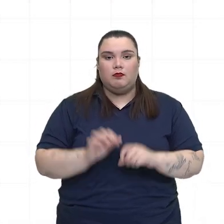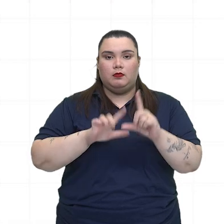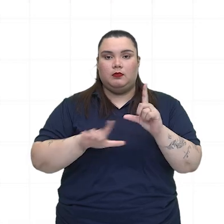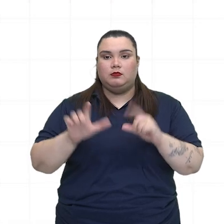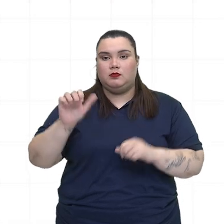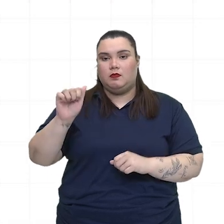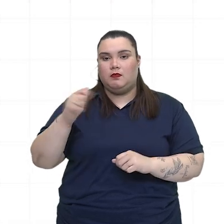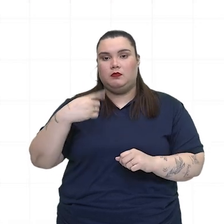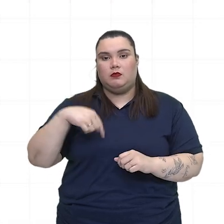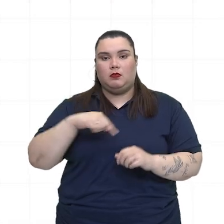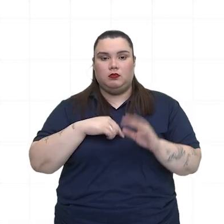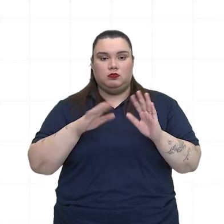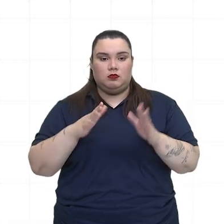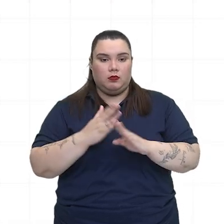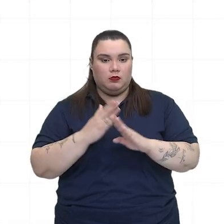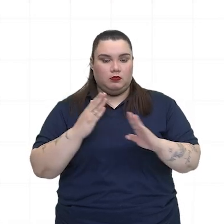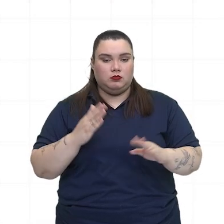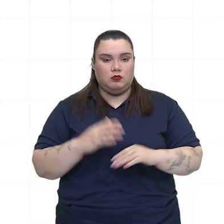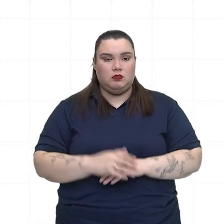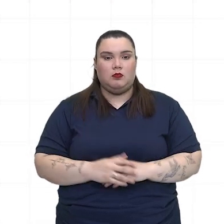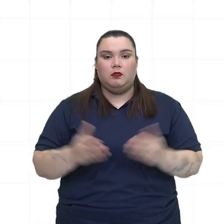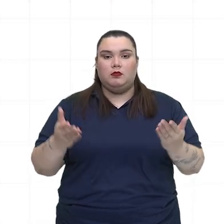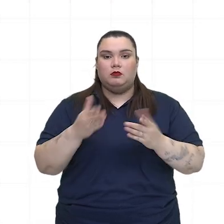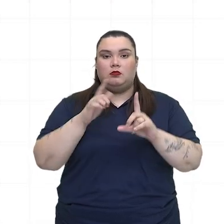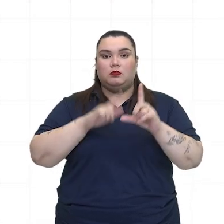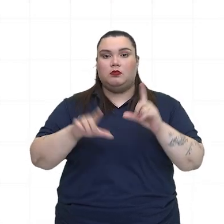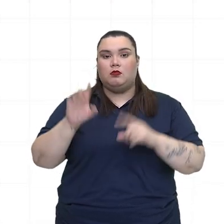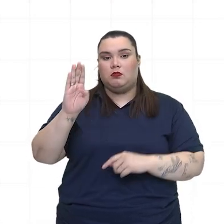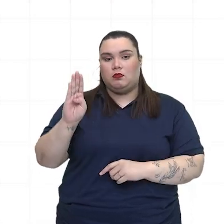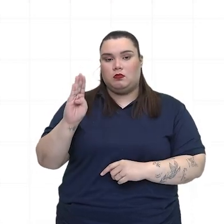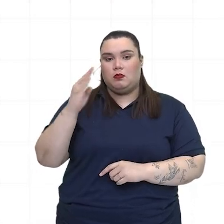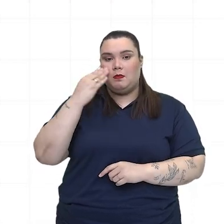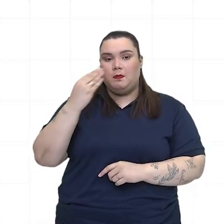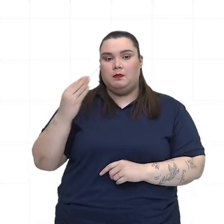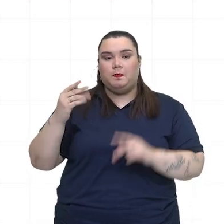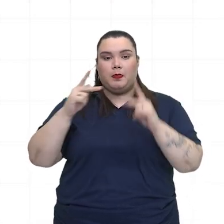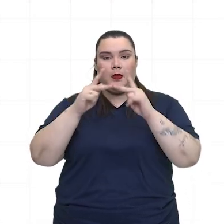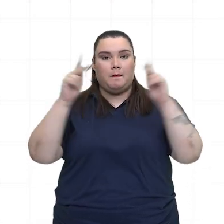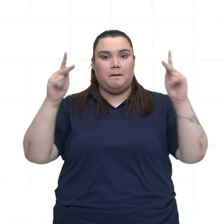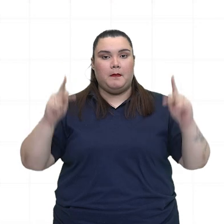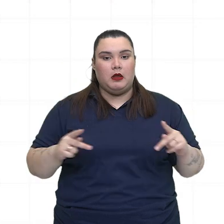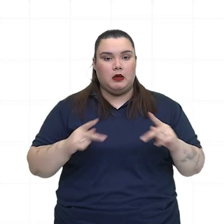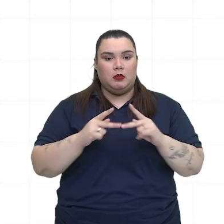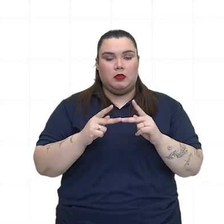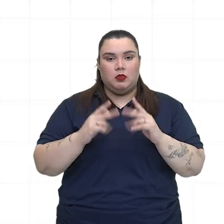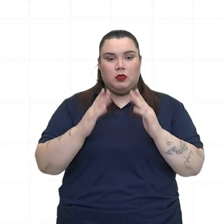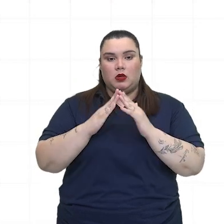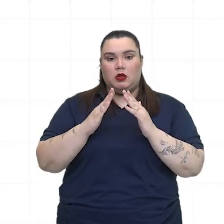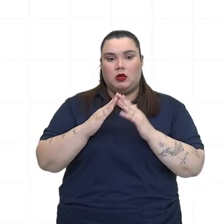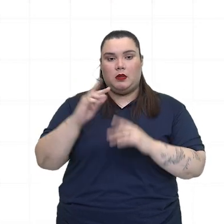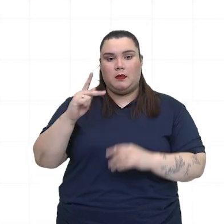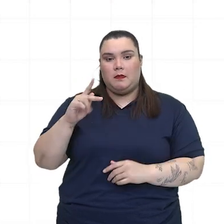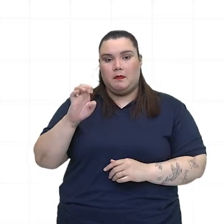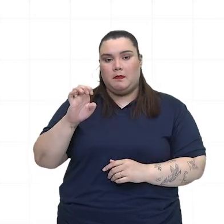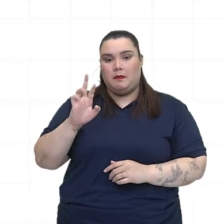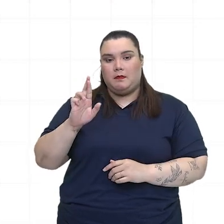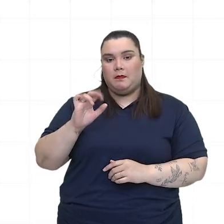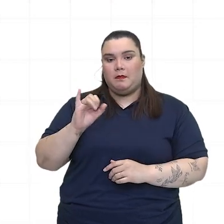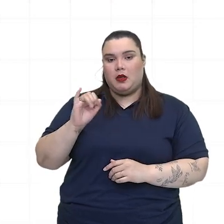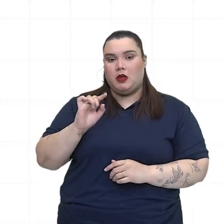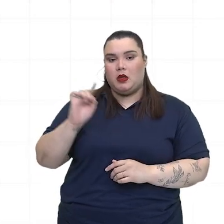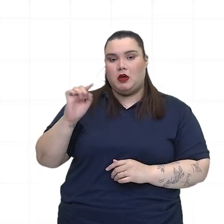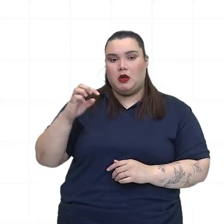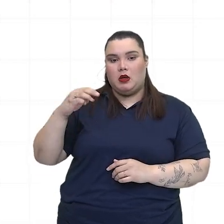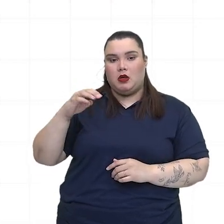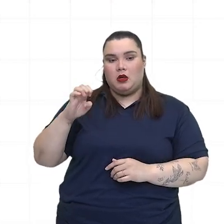letra A aqui nós já matamos. Vamos para a letra B. B fala de perímetro da casa. Gente,